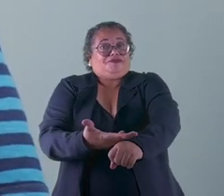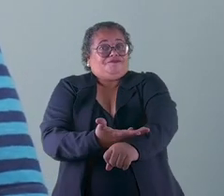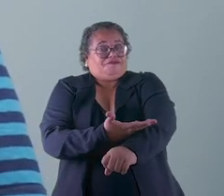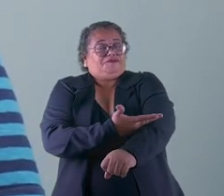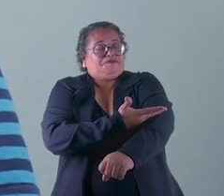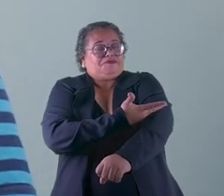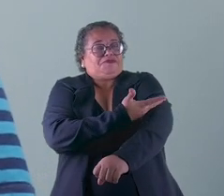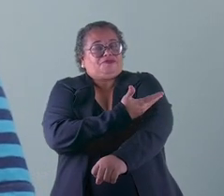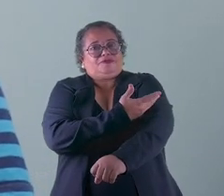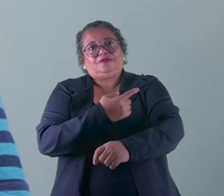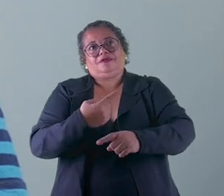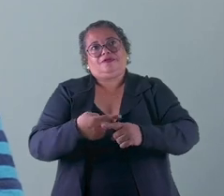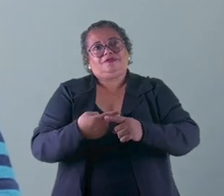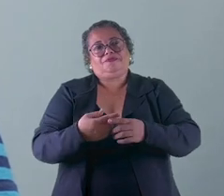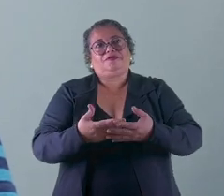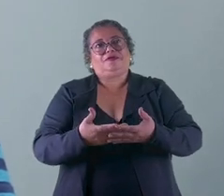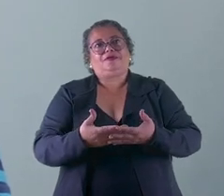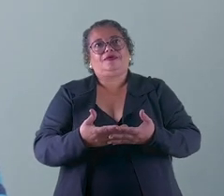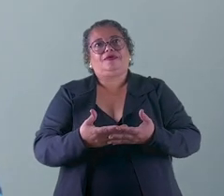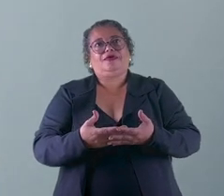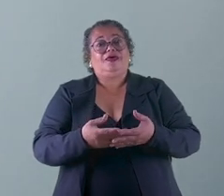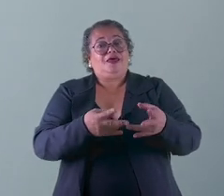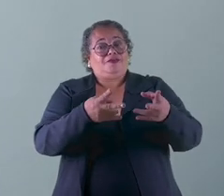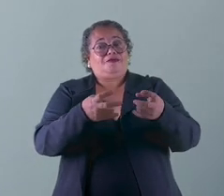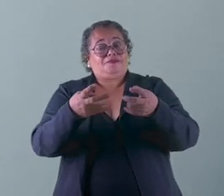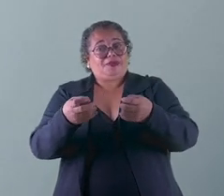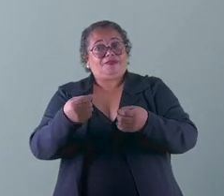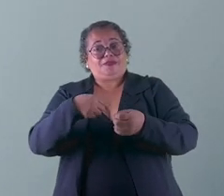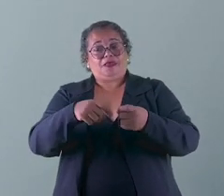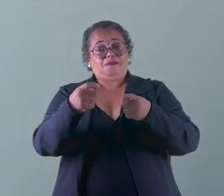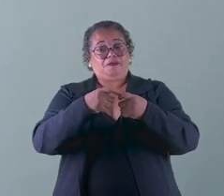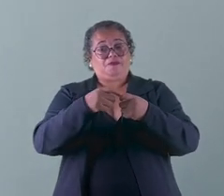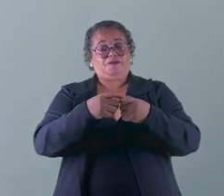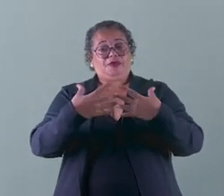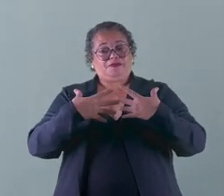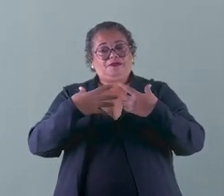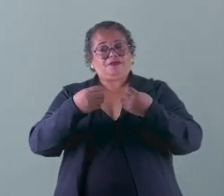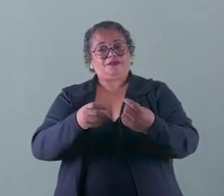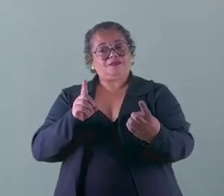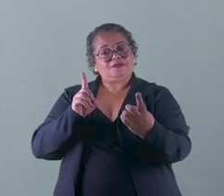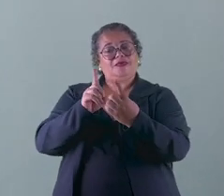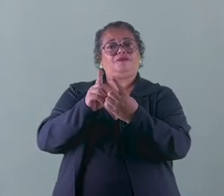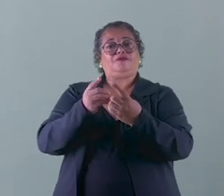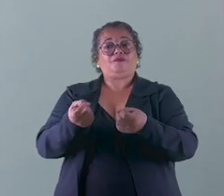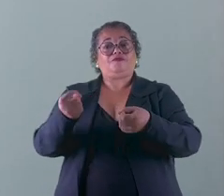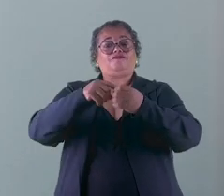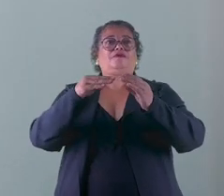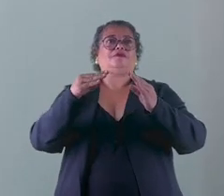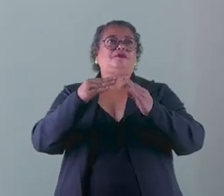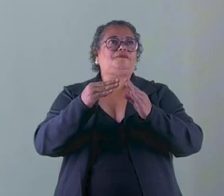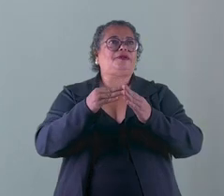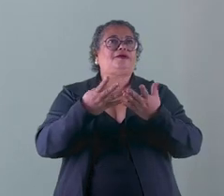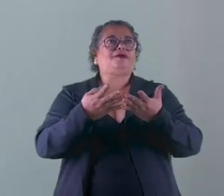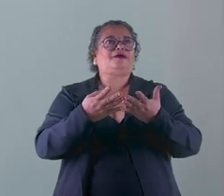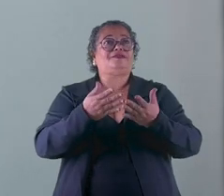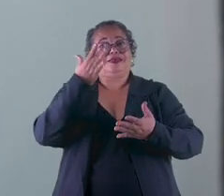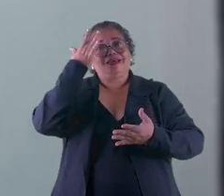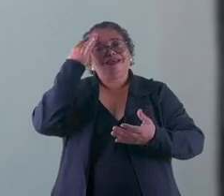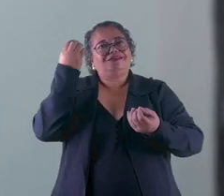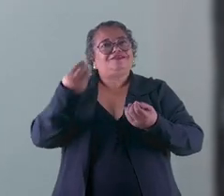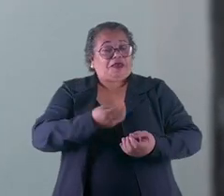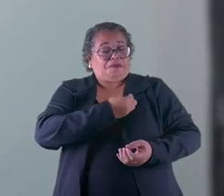quando está lá dentro, a gente é bem recebido. Quando a gente chega em casa, que a